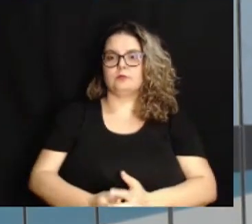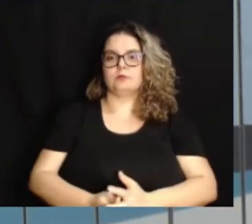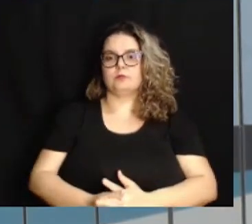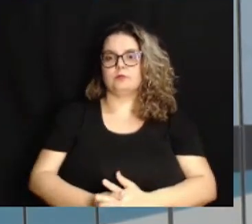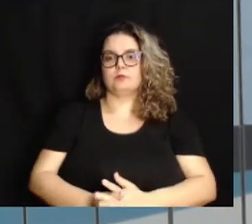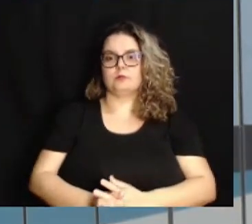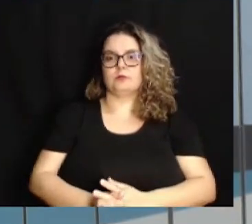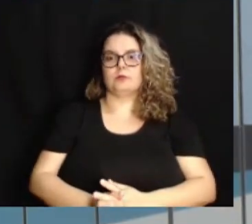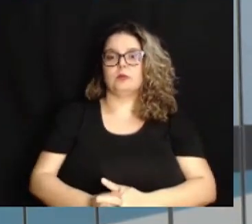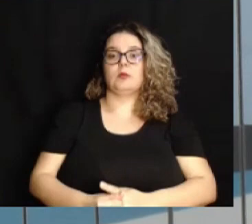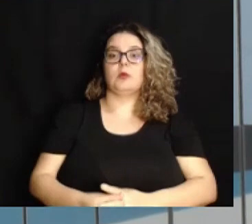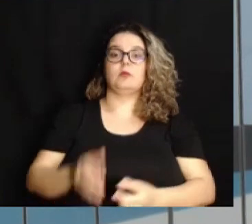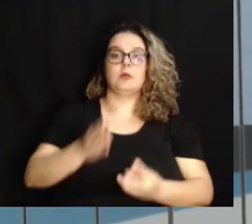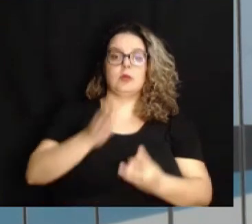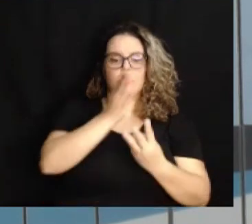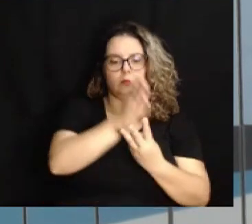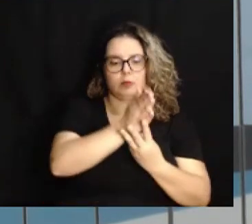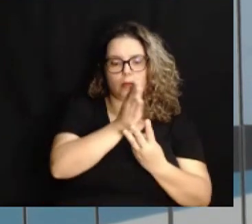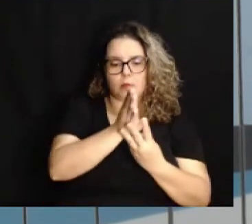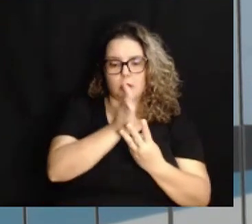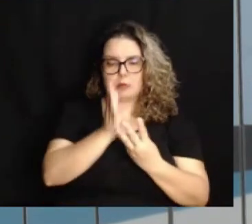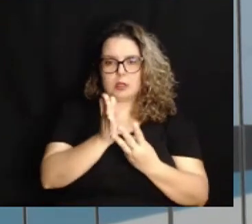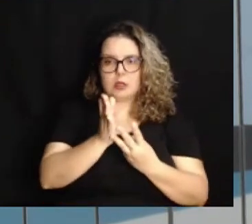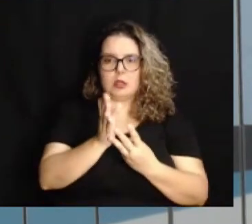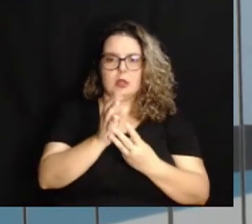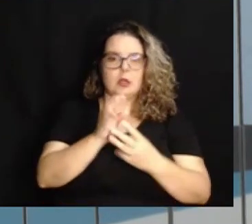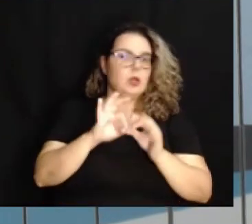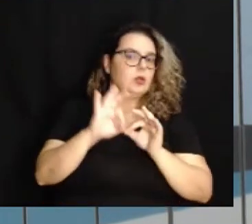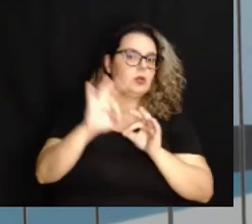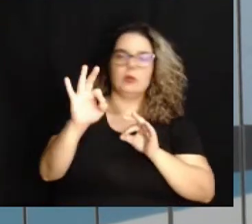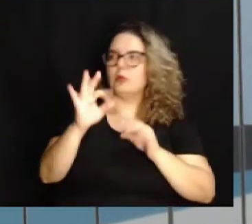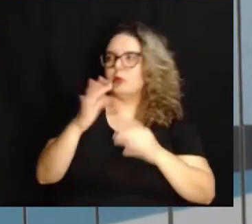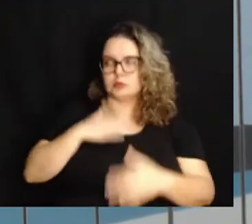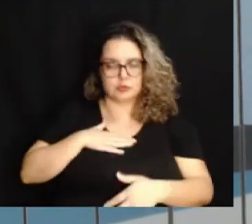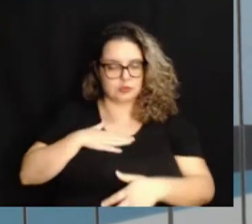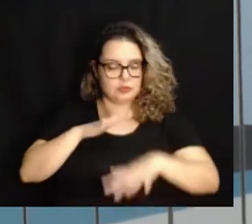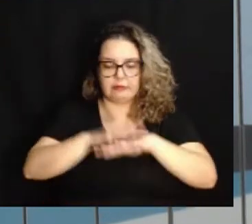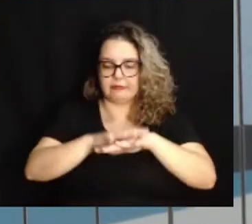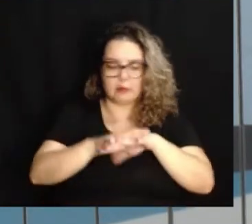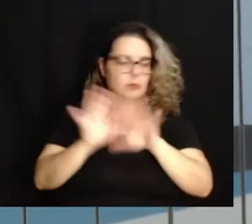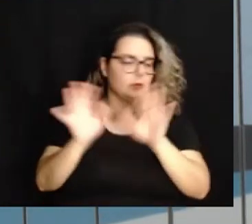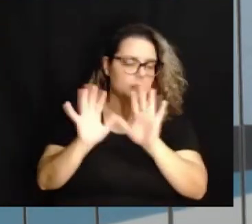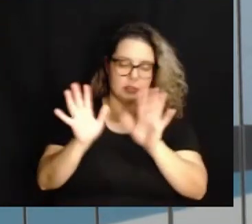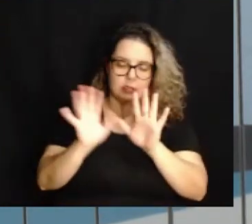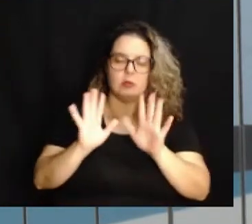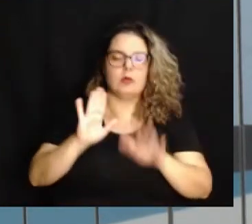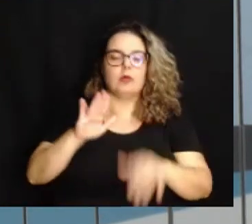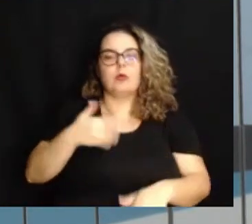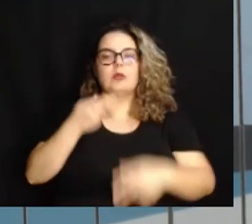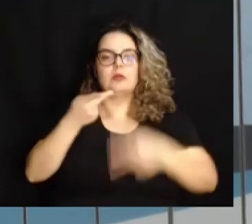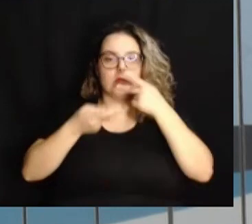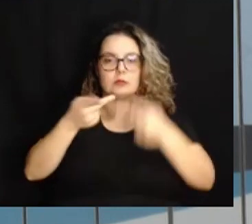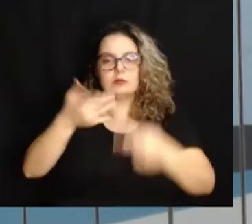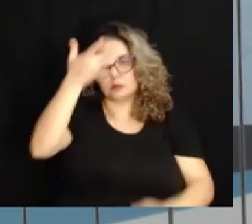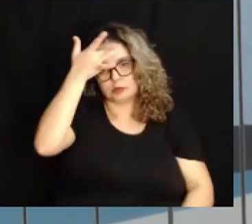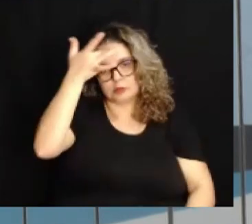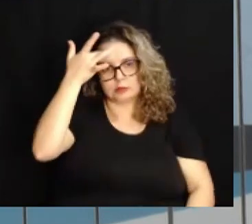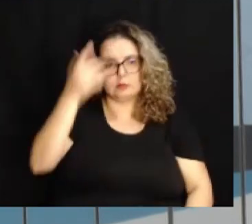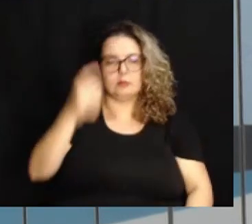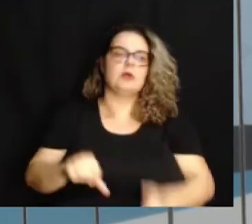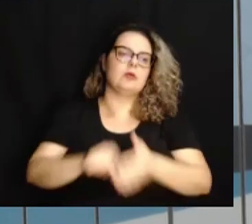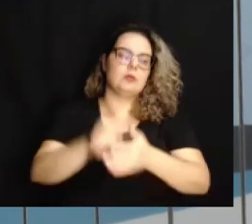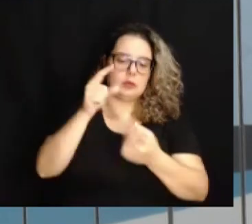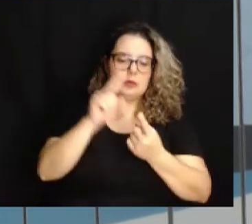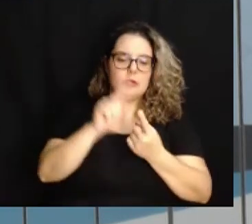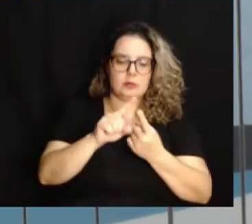Longe de mim querer fazer uma fórmula, não acredito em fórmula quando se trata da saúde mental. Claro. Mas primeiro é ouvir, né? E segundo,